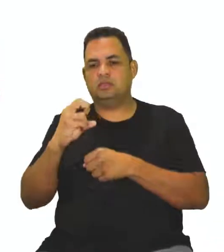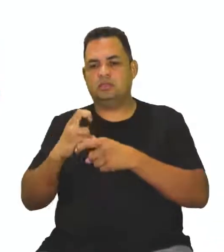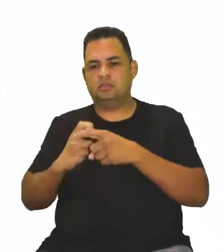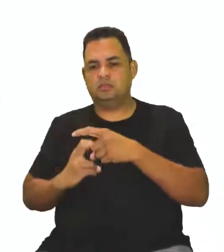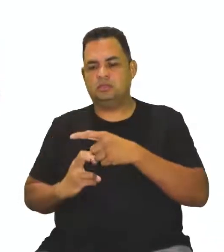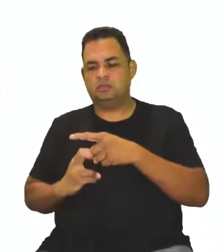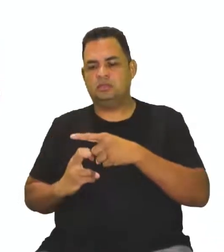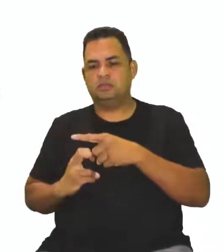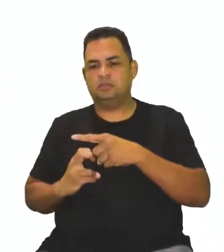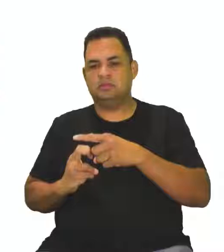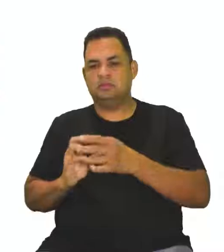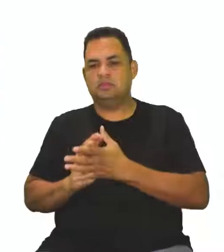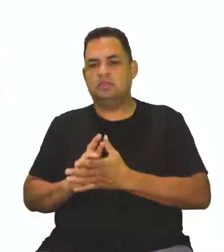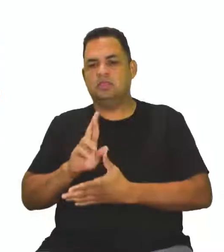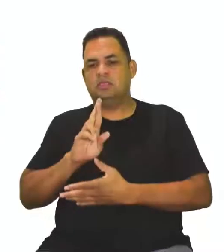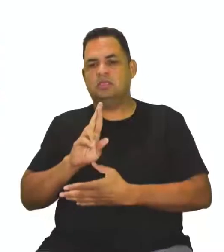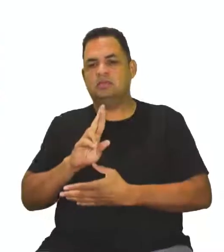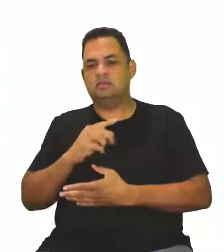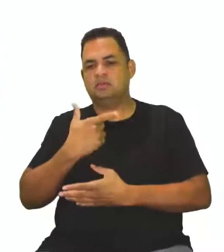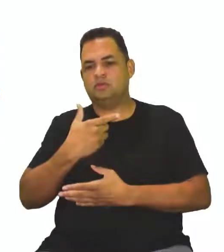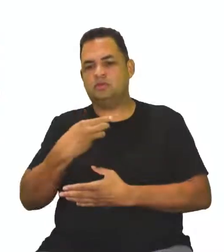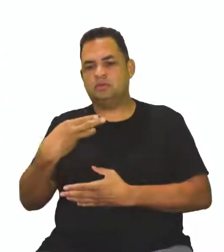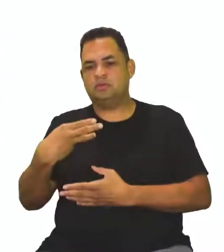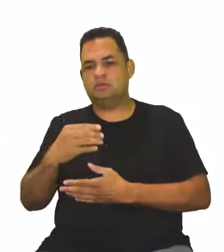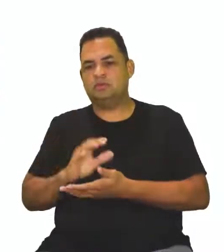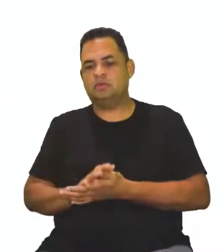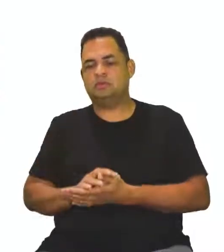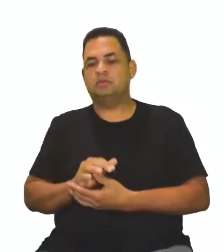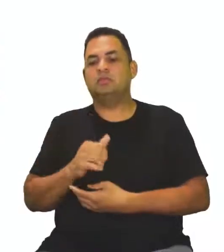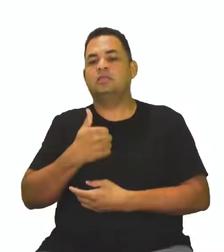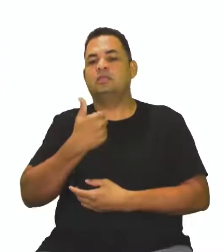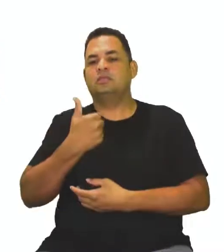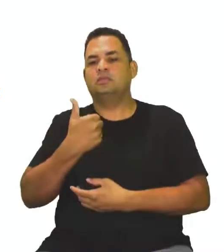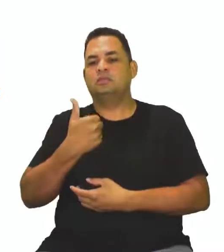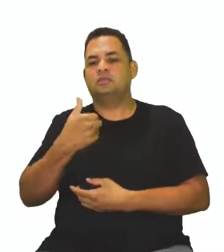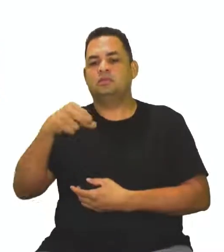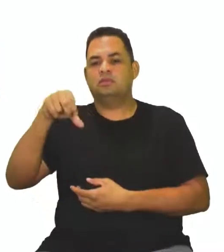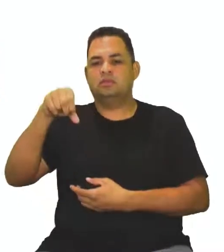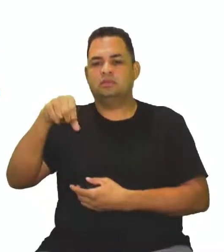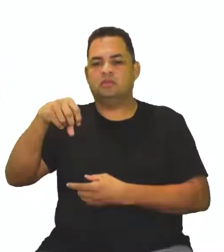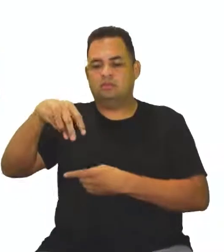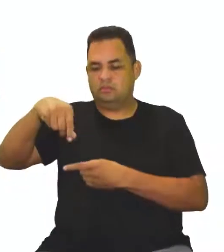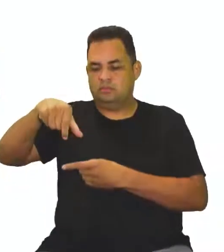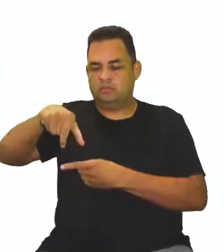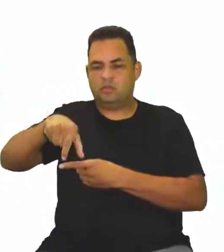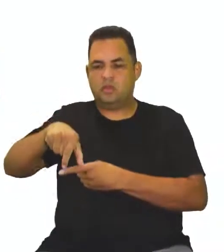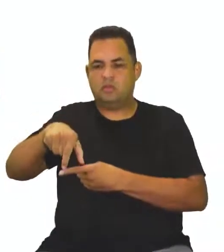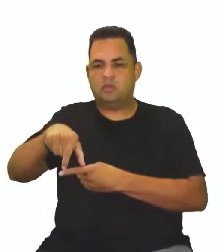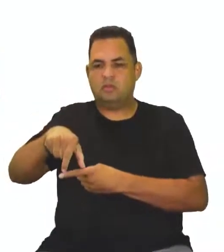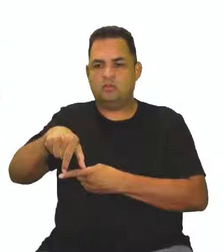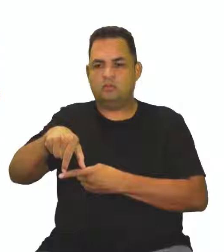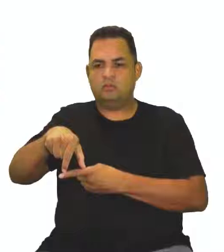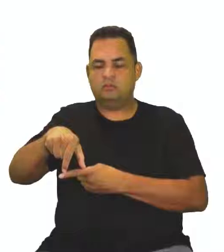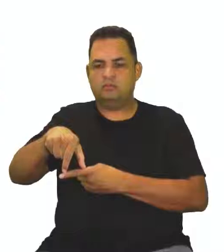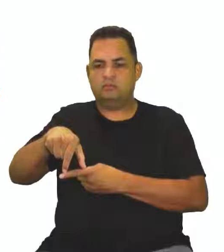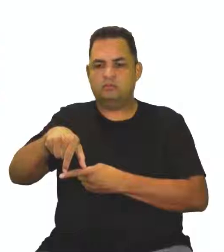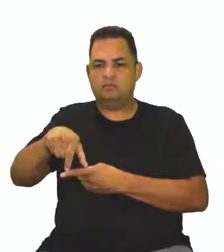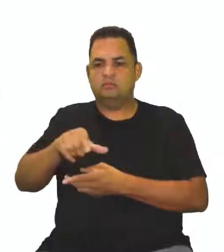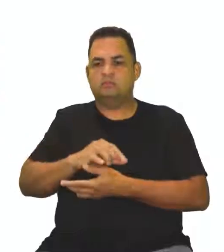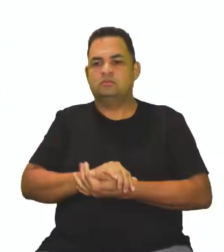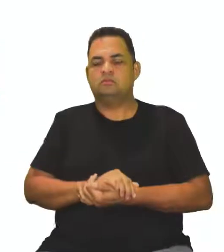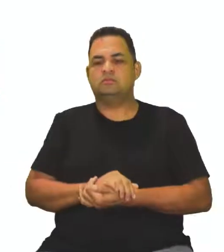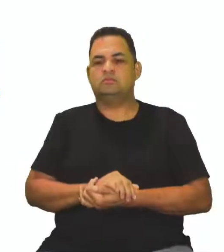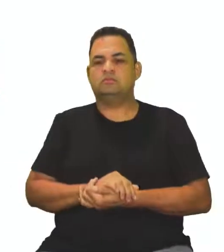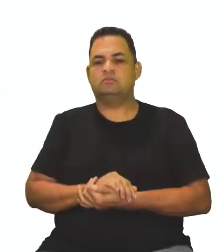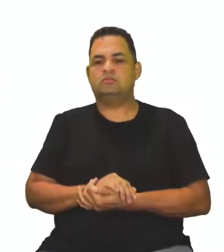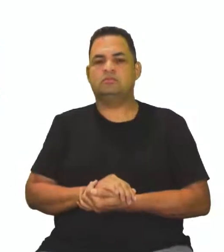e a resistência equivalente aos dois resistores que estão em paralelo é 16 ohms. Então, pessoal, esses